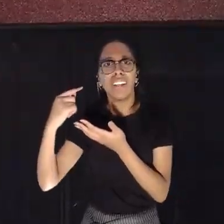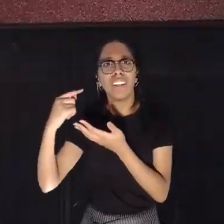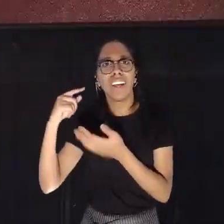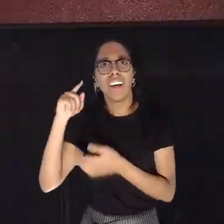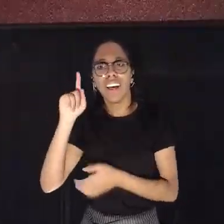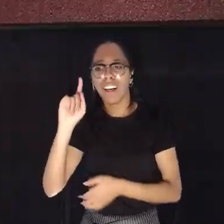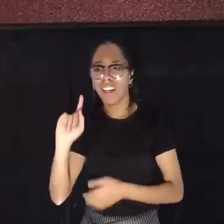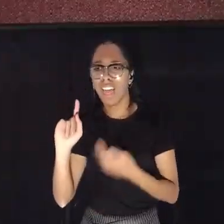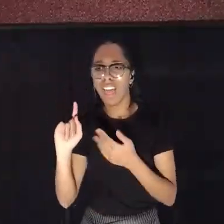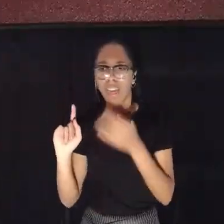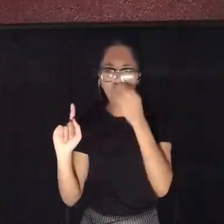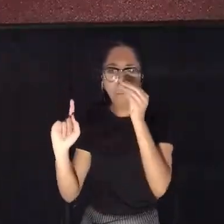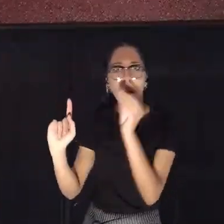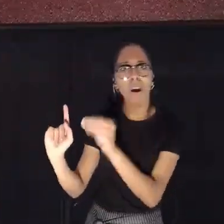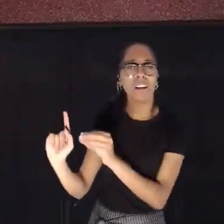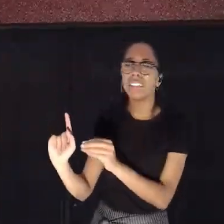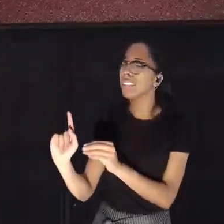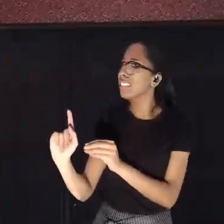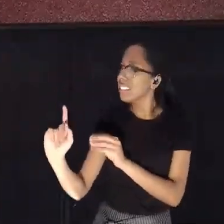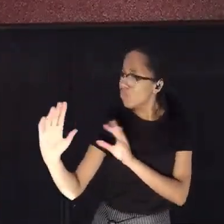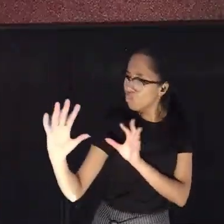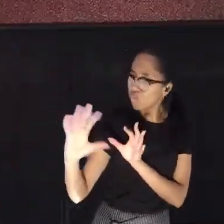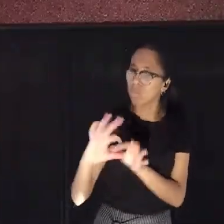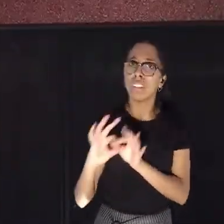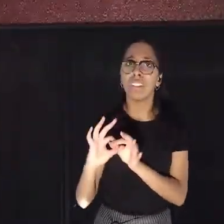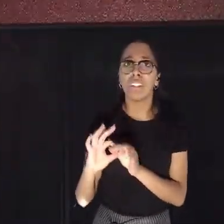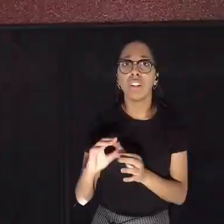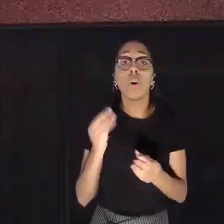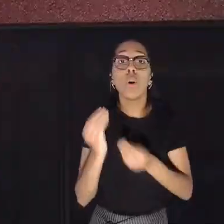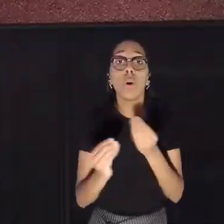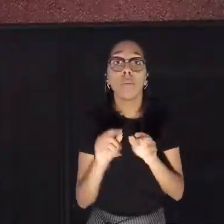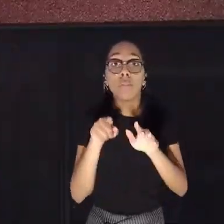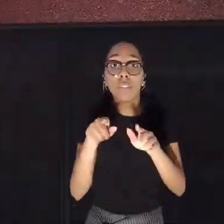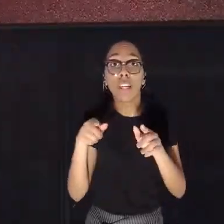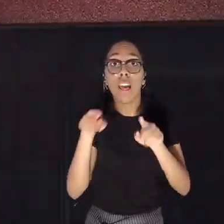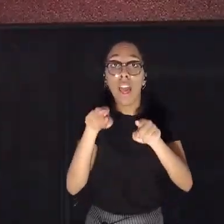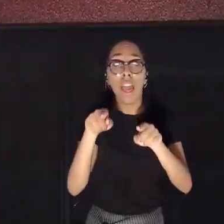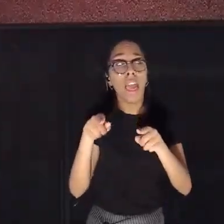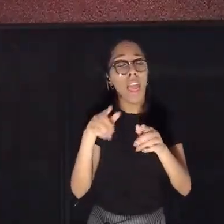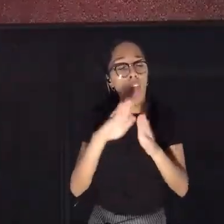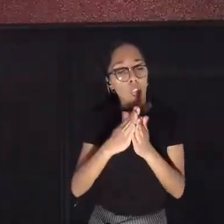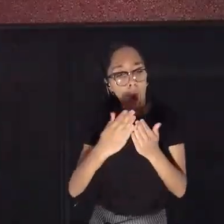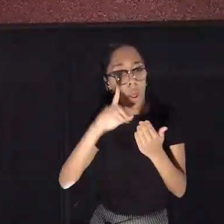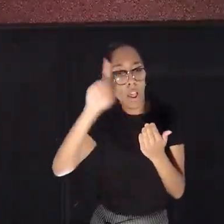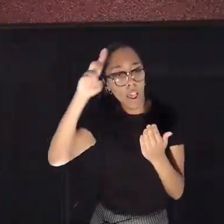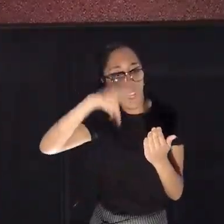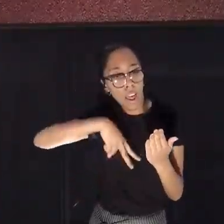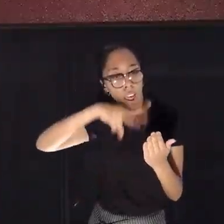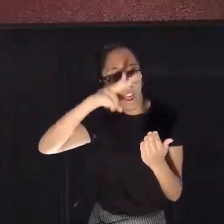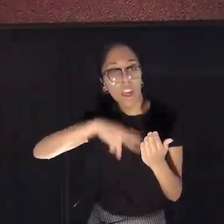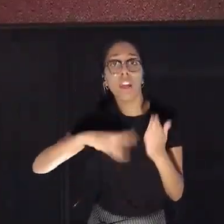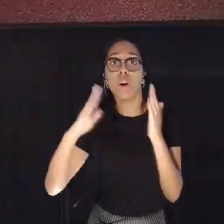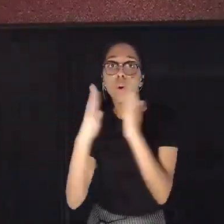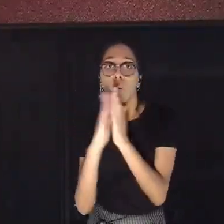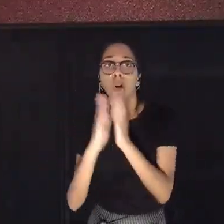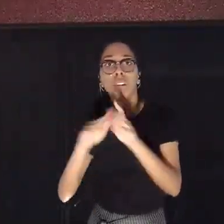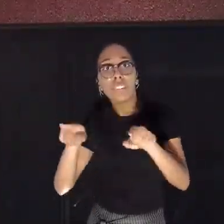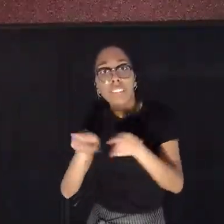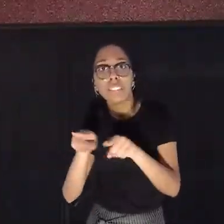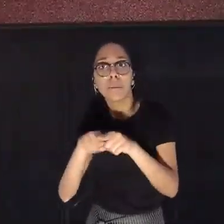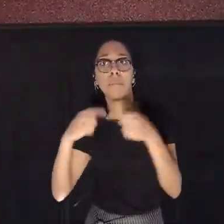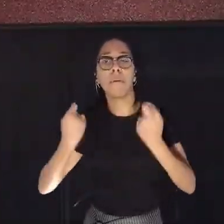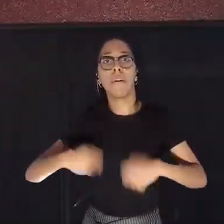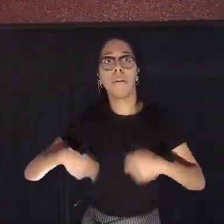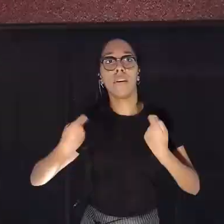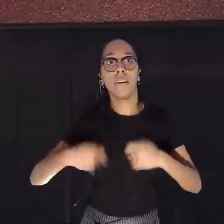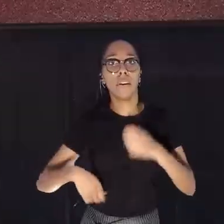comigo: oração e palavra. Oração e palavra. Você acabou de ouvir a palavra, então agora nós vamos orar. Nós